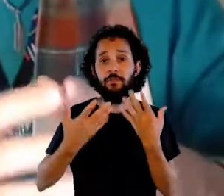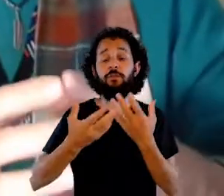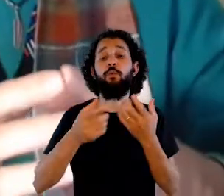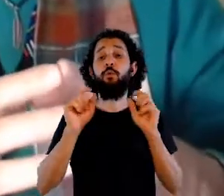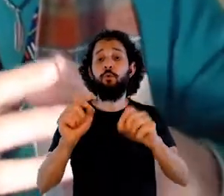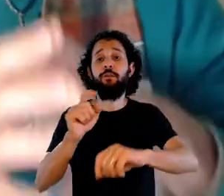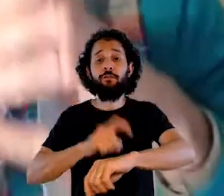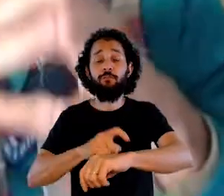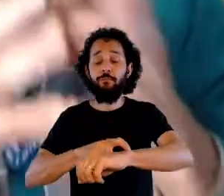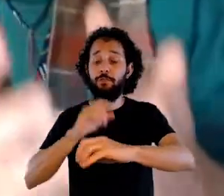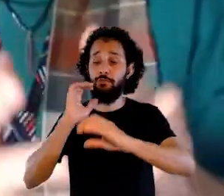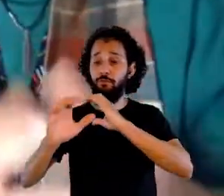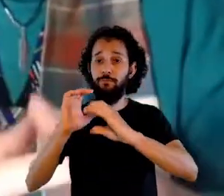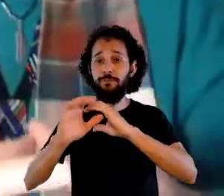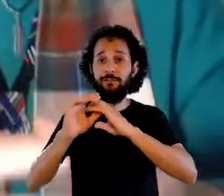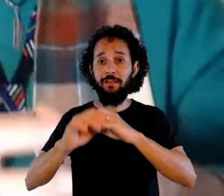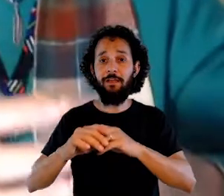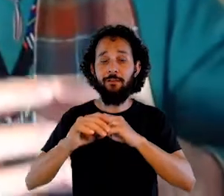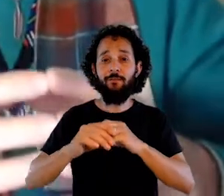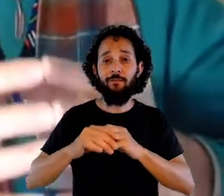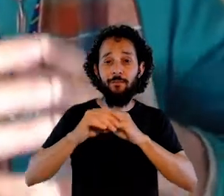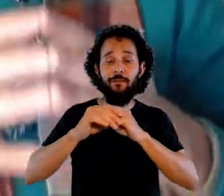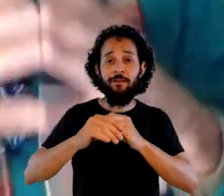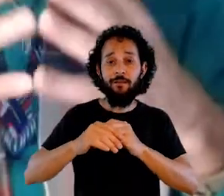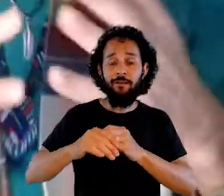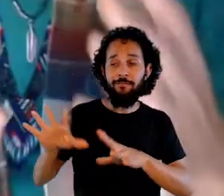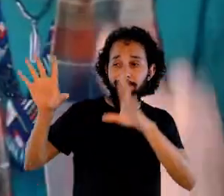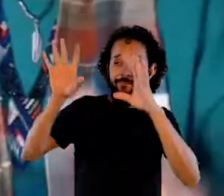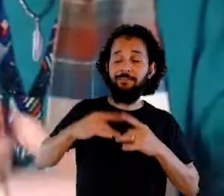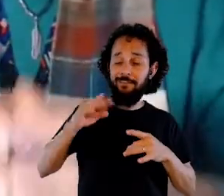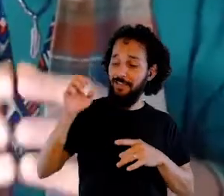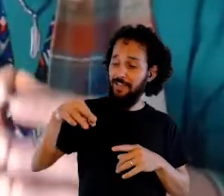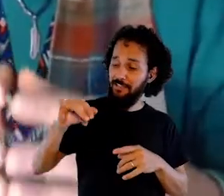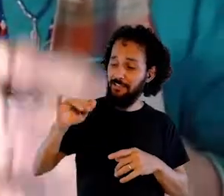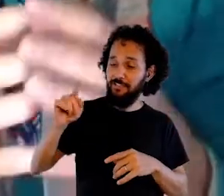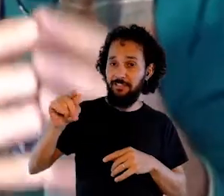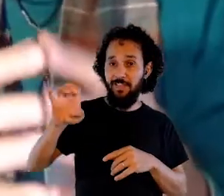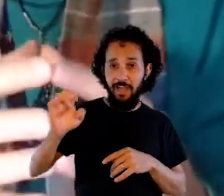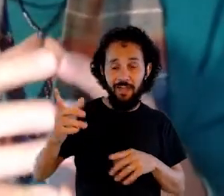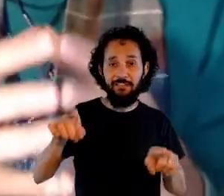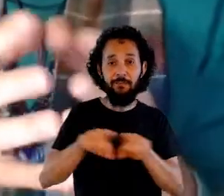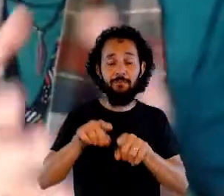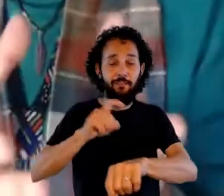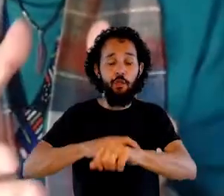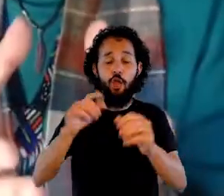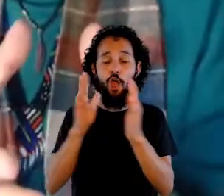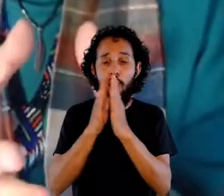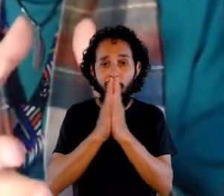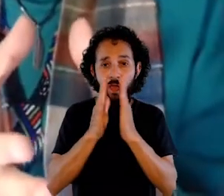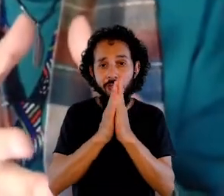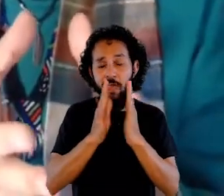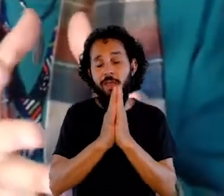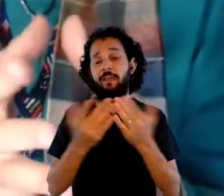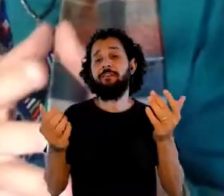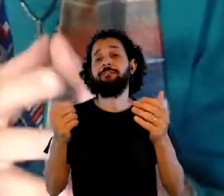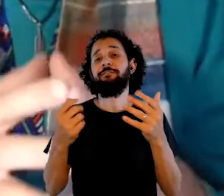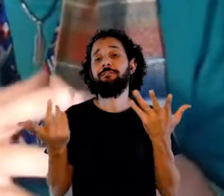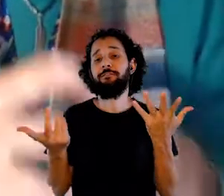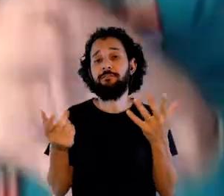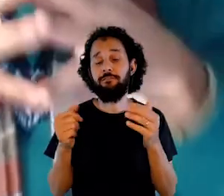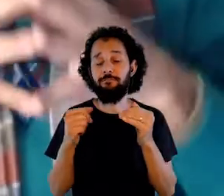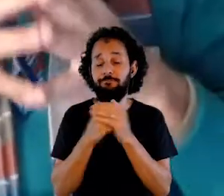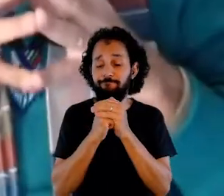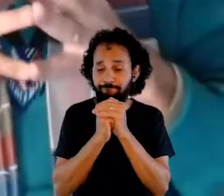entidades, na hora de você rezar, na hora de você fazer seus decretos, suas preces, na hora de você invocar os seus espíritos. É